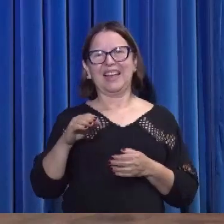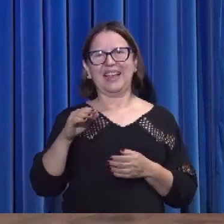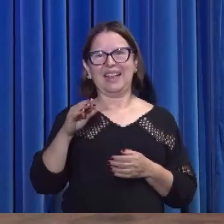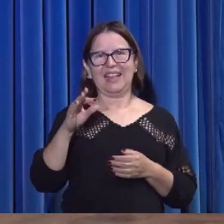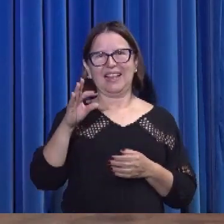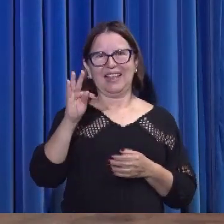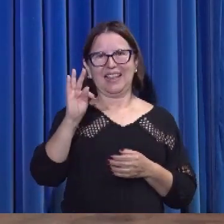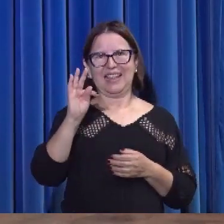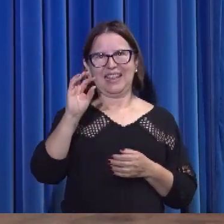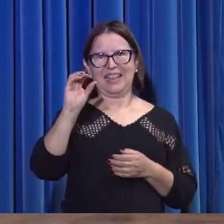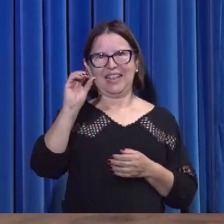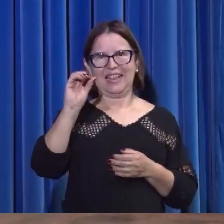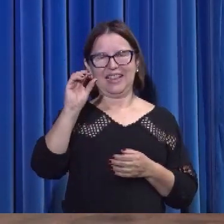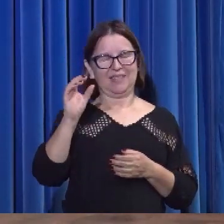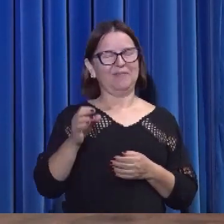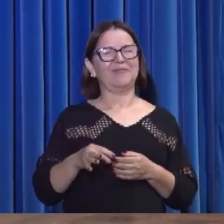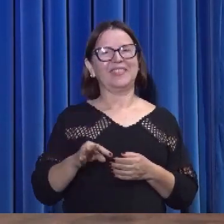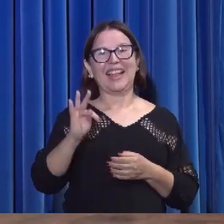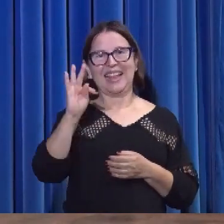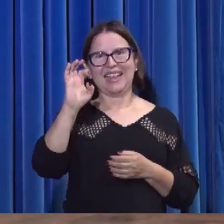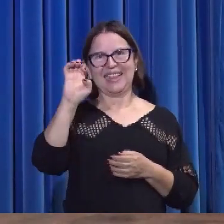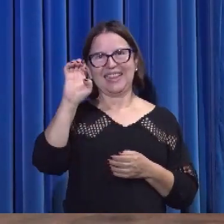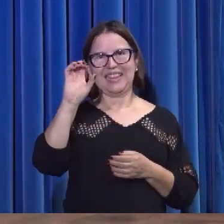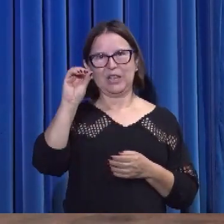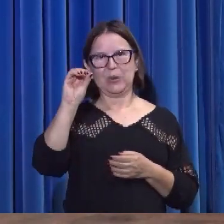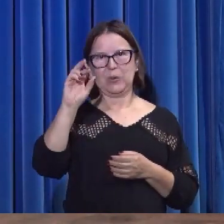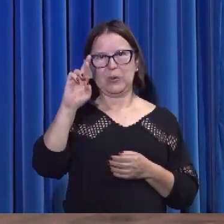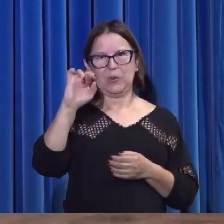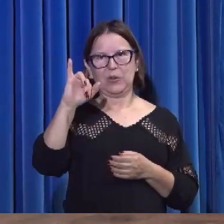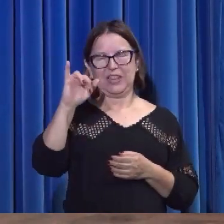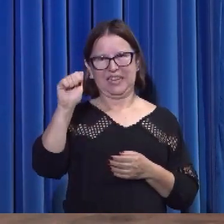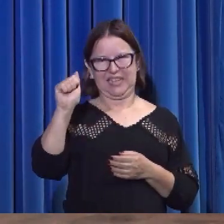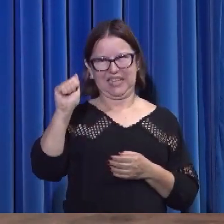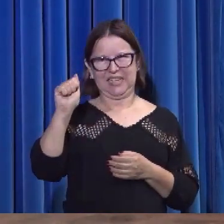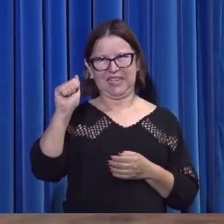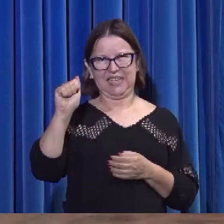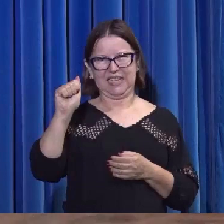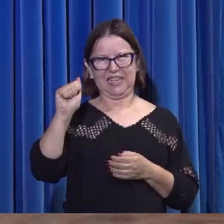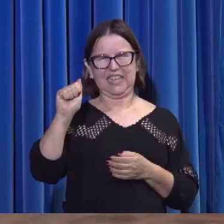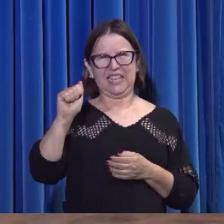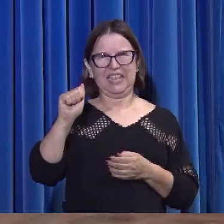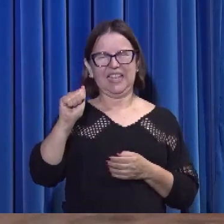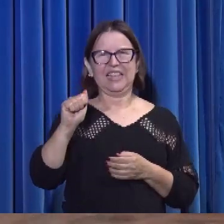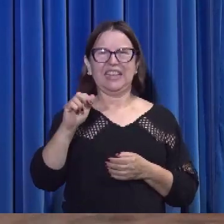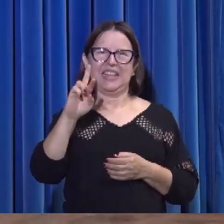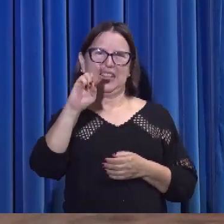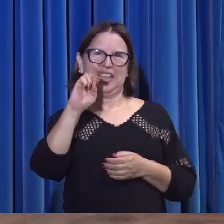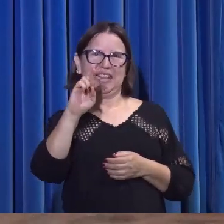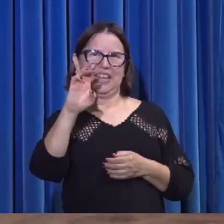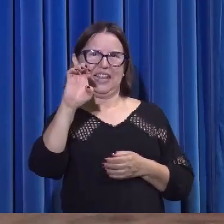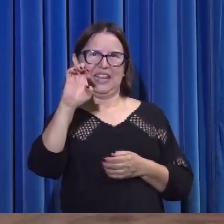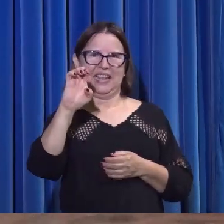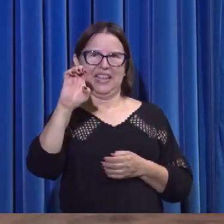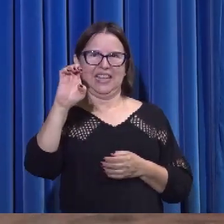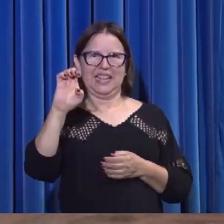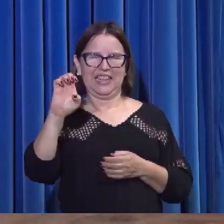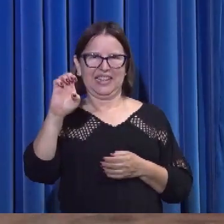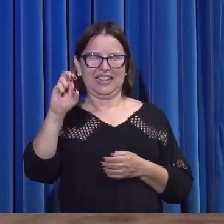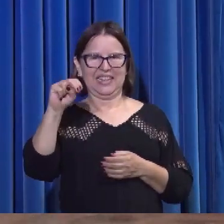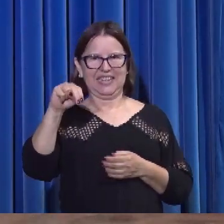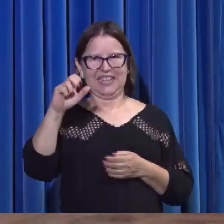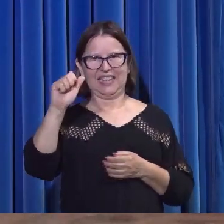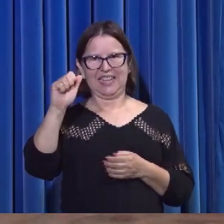morre, você reencarna, e cada vez que você reencarna, você volta um avatar, você volta uma pessoa melhor.